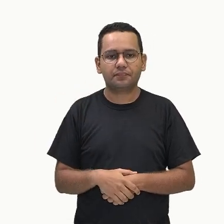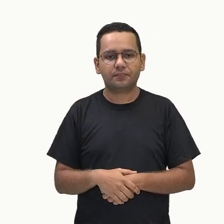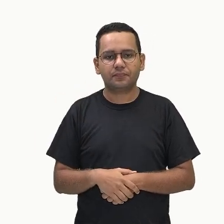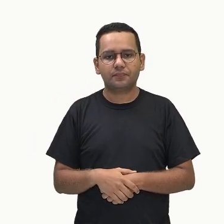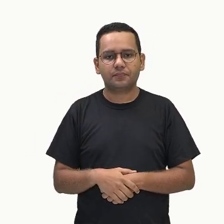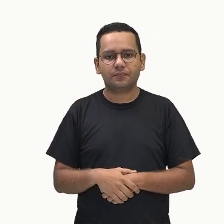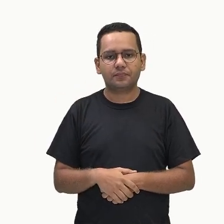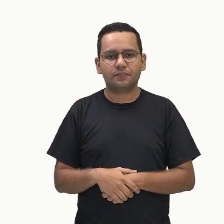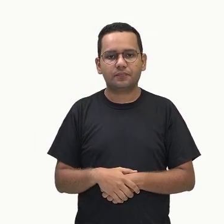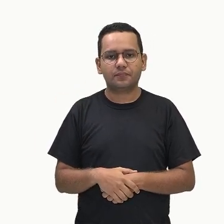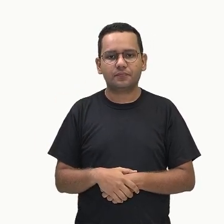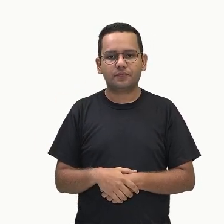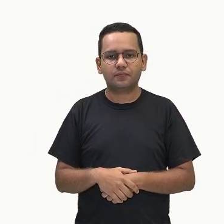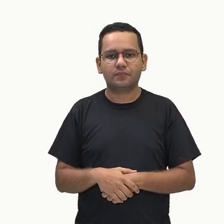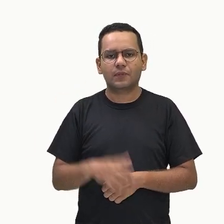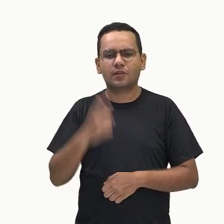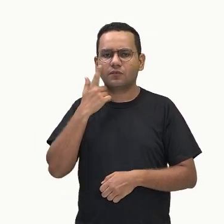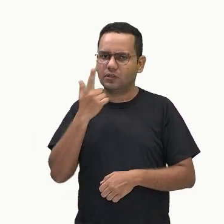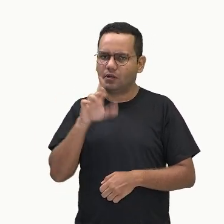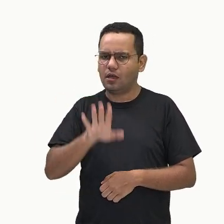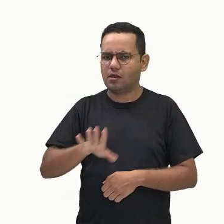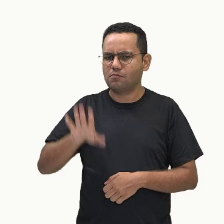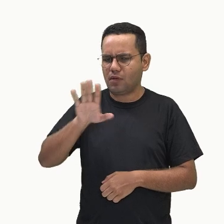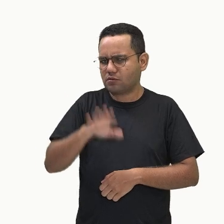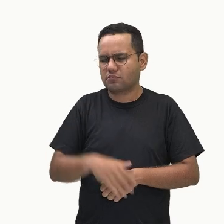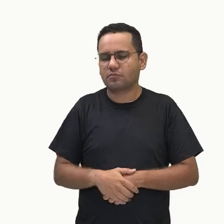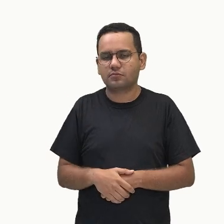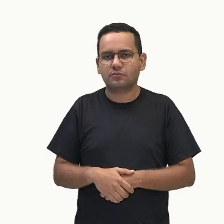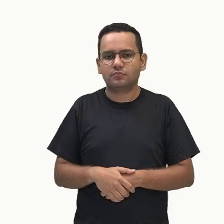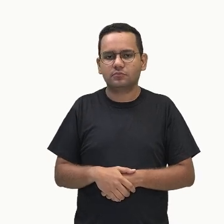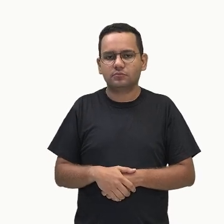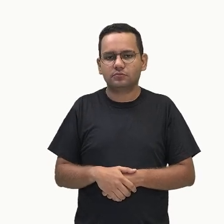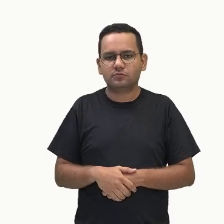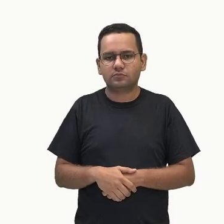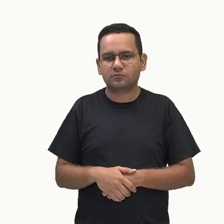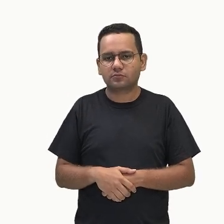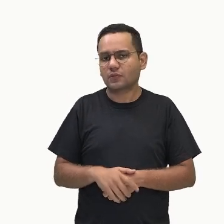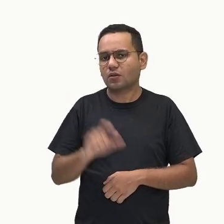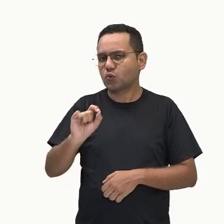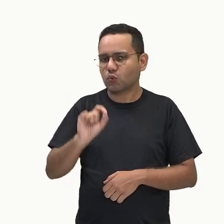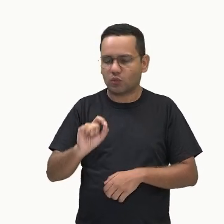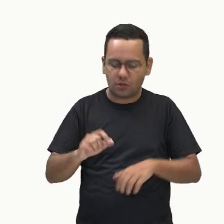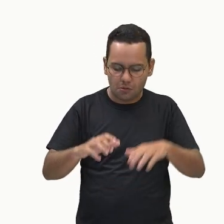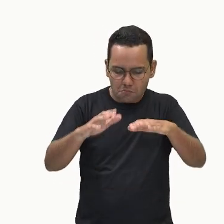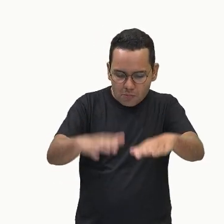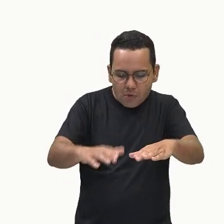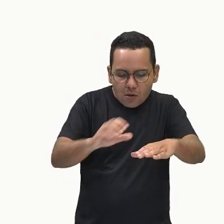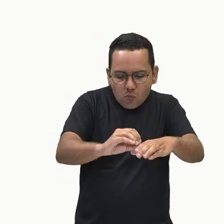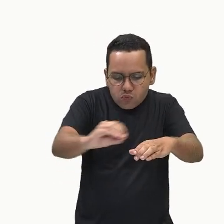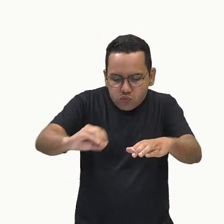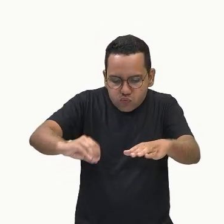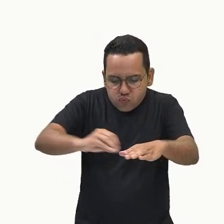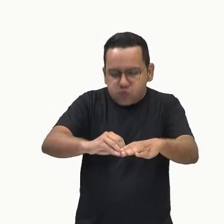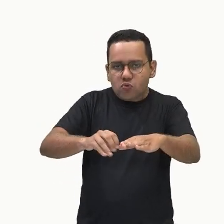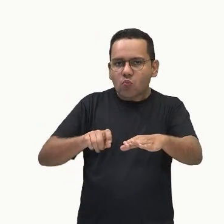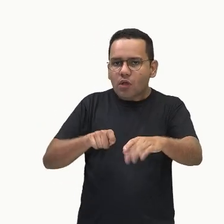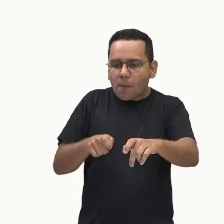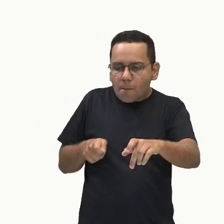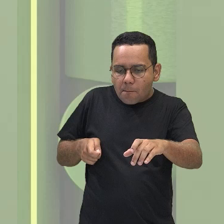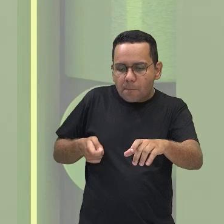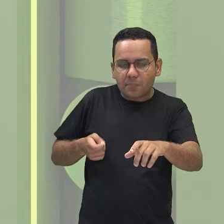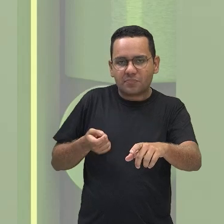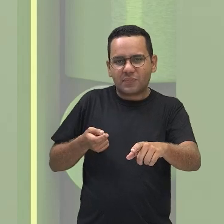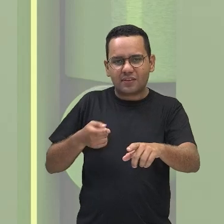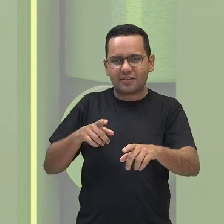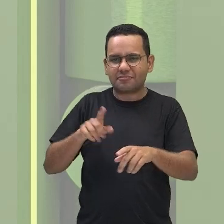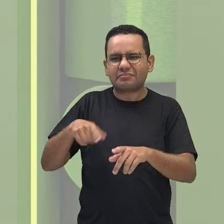aí, né? Você está vendo essa imagem, uma bola de bilhar, o que você associa? Que a bola